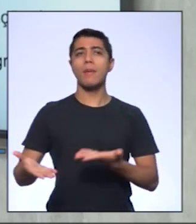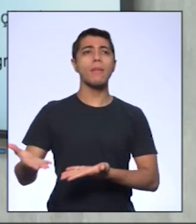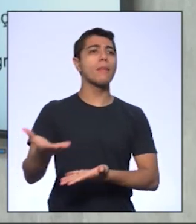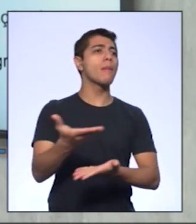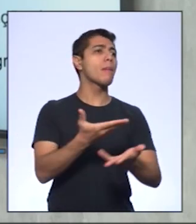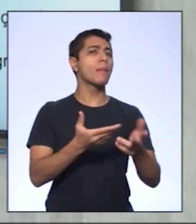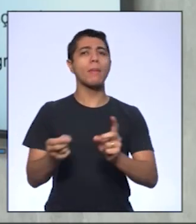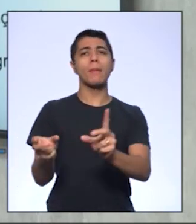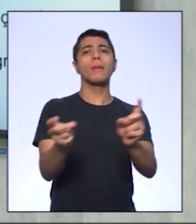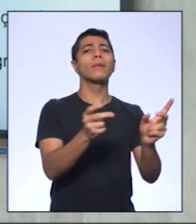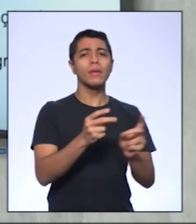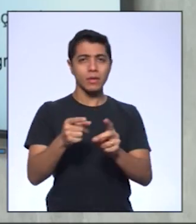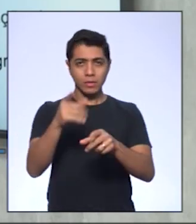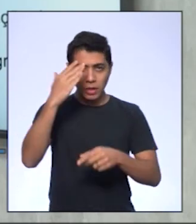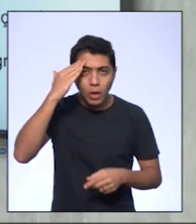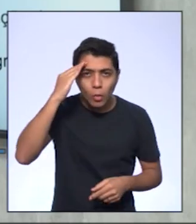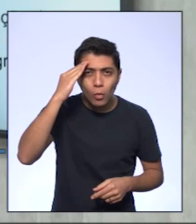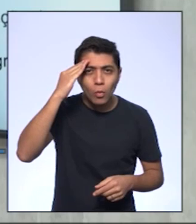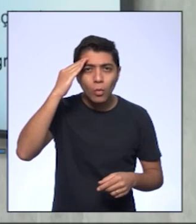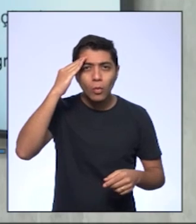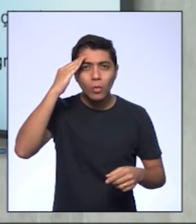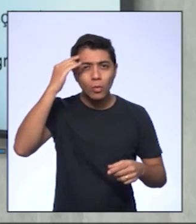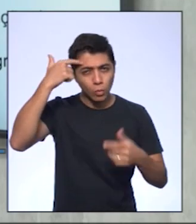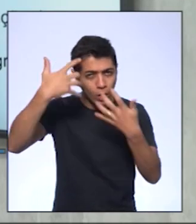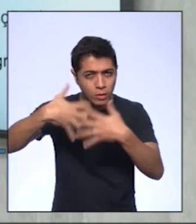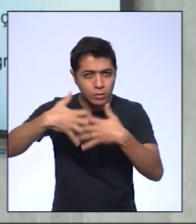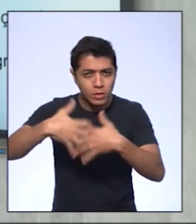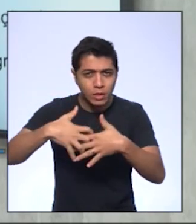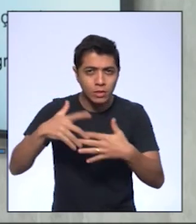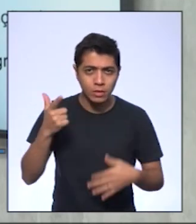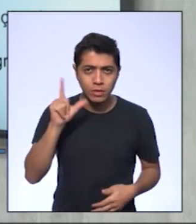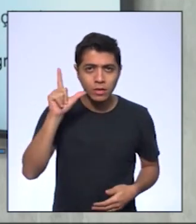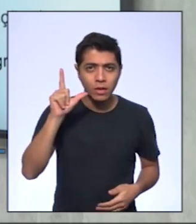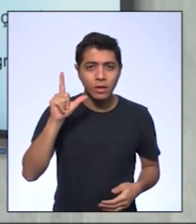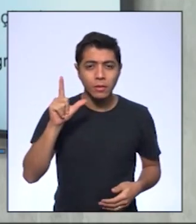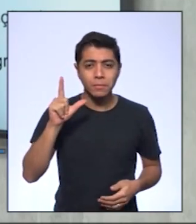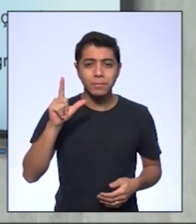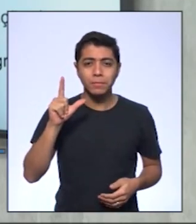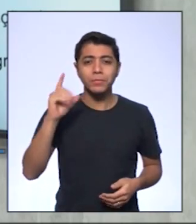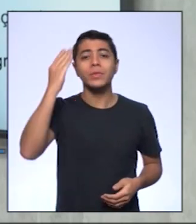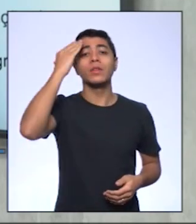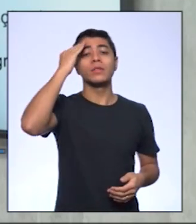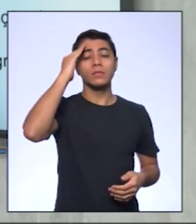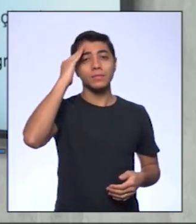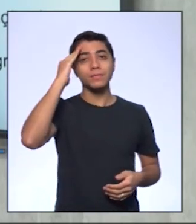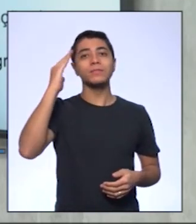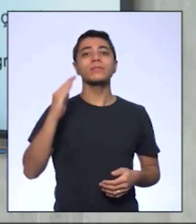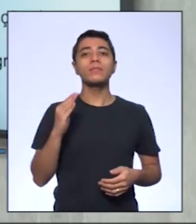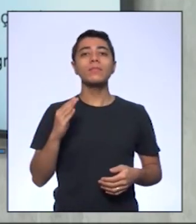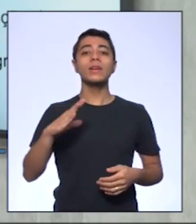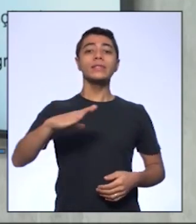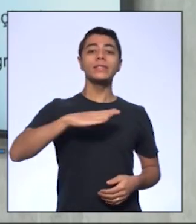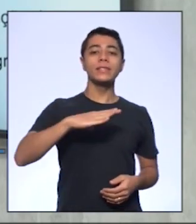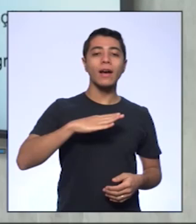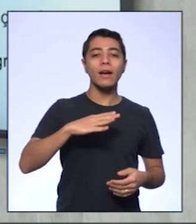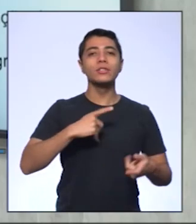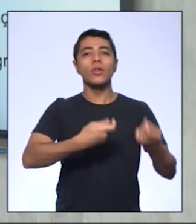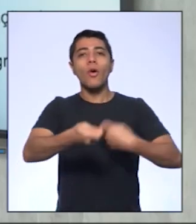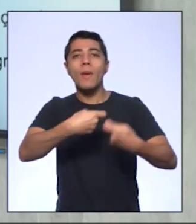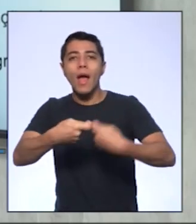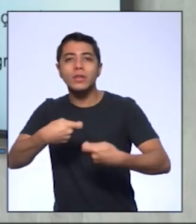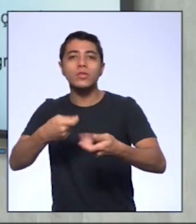Foi raciocinando? Galera, quando o comércio e as cidades voltaram a aparecer, nós falamos de uma